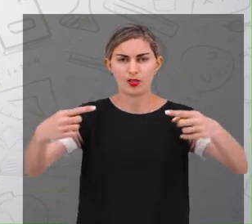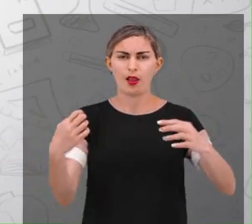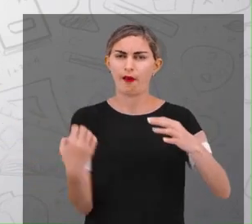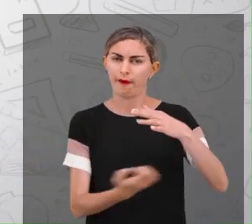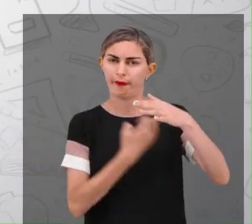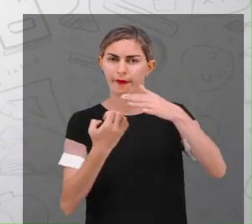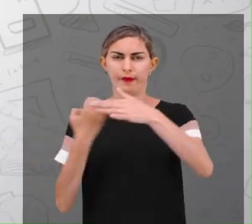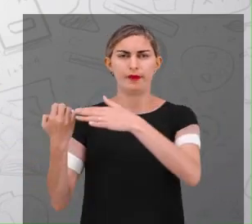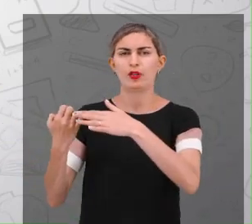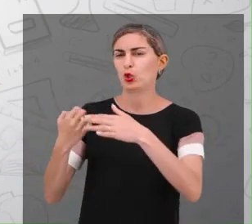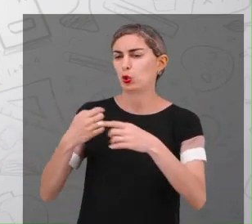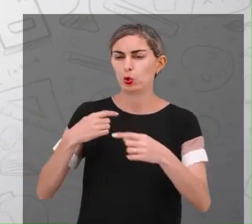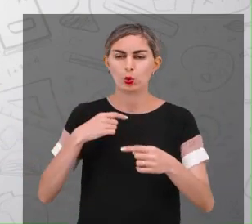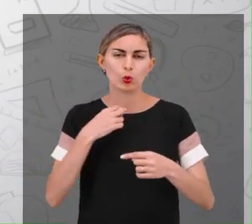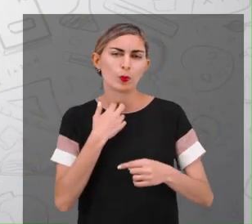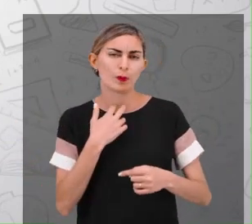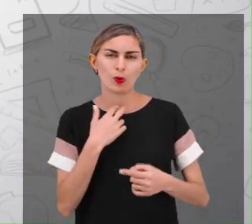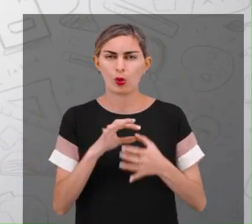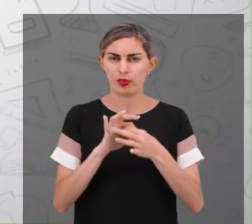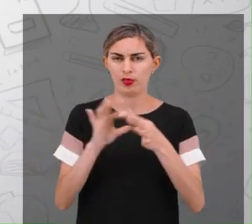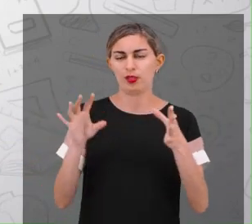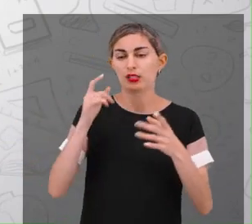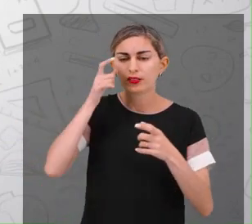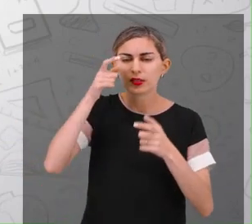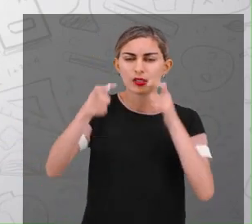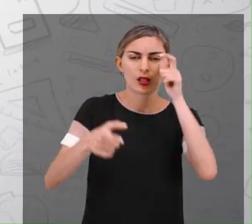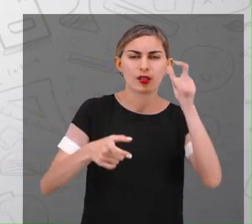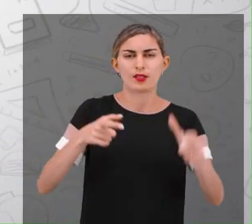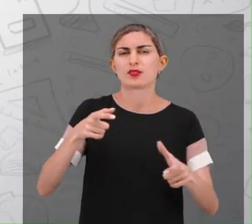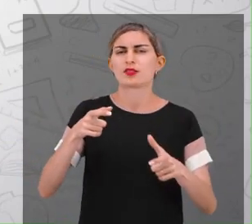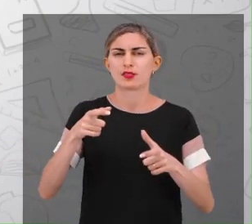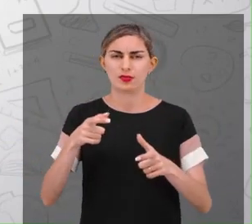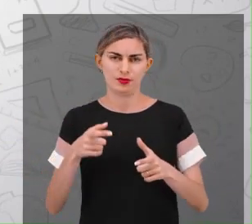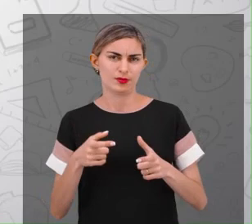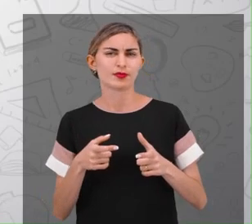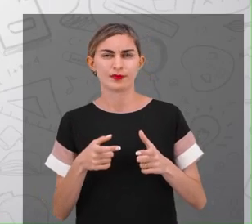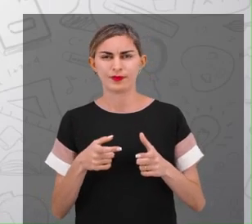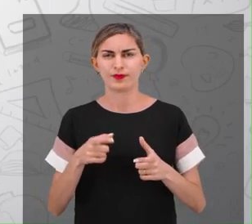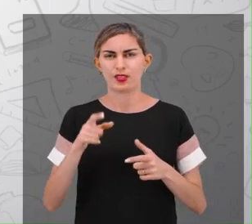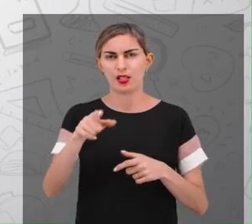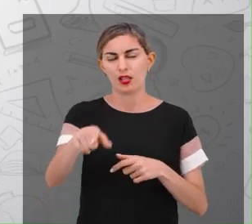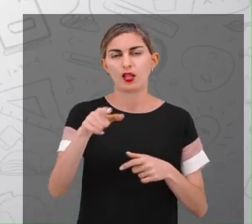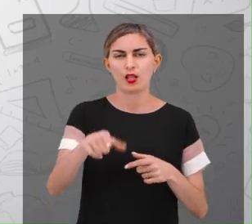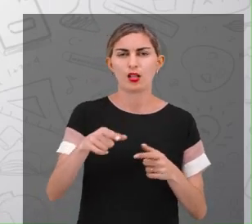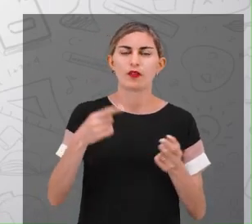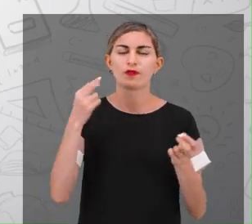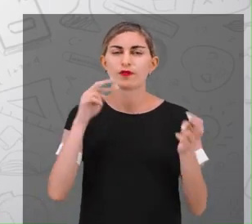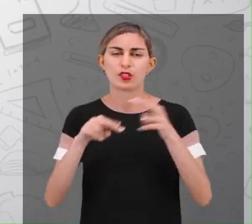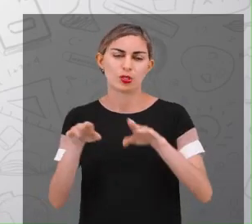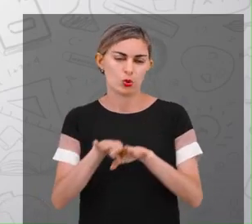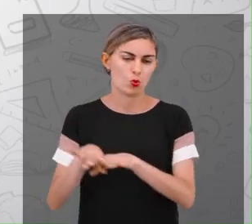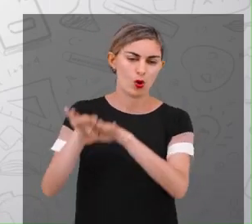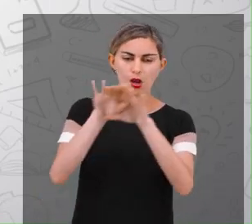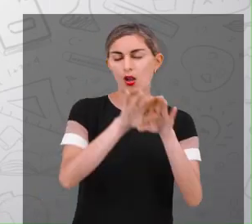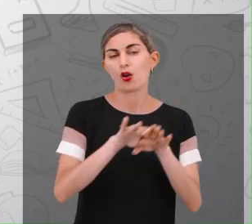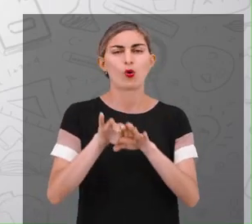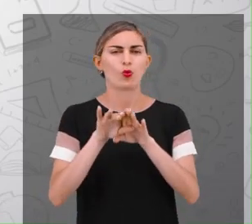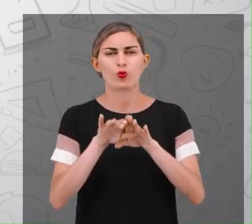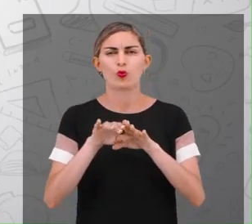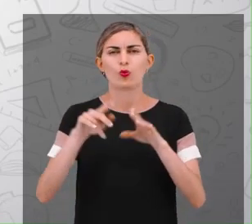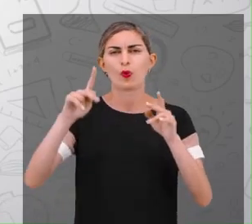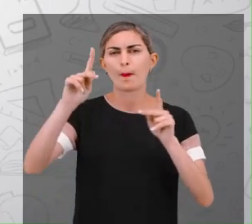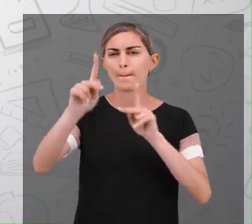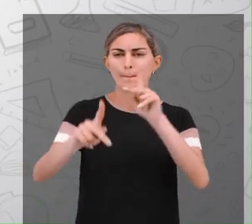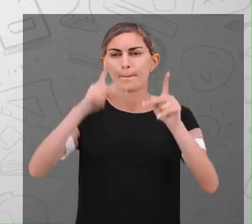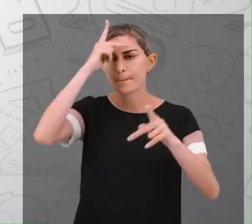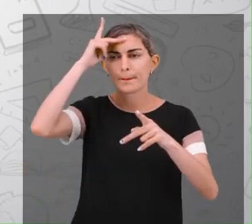não têm como deixar de considerar os interesses, mesmo que sejam díspares ou iguais, do seu público